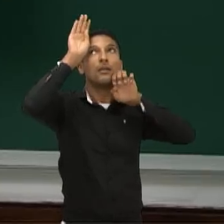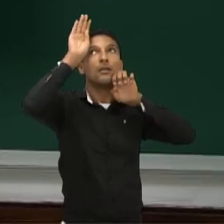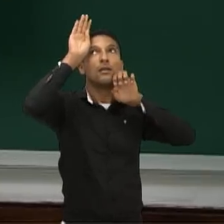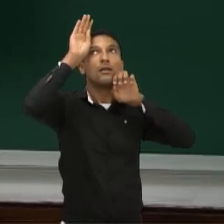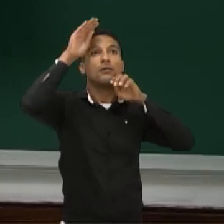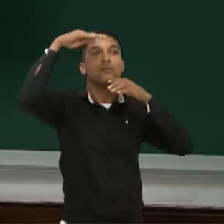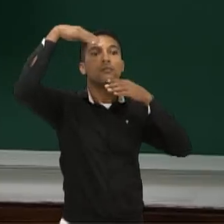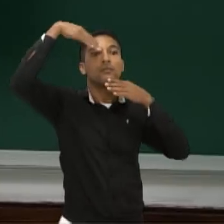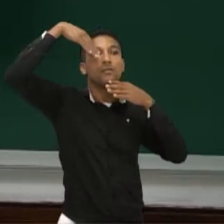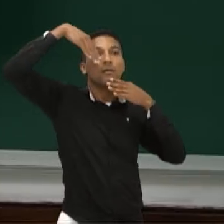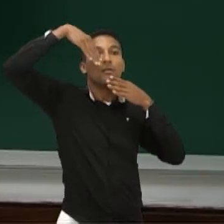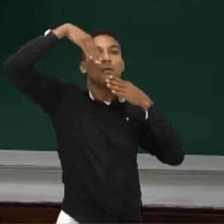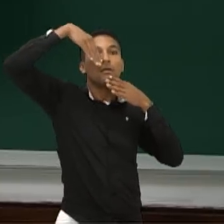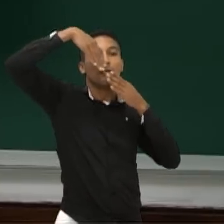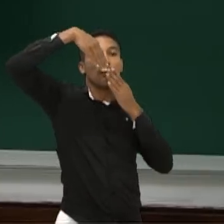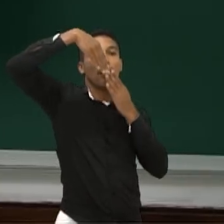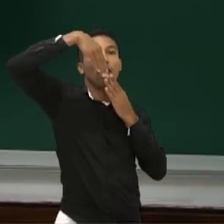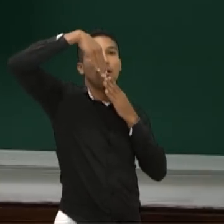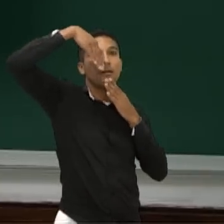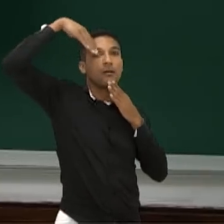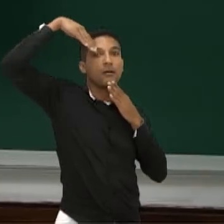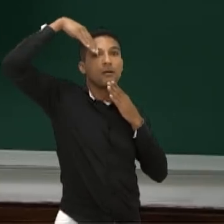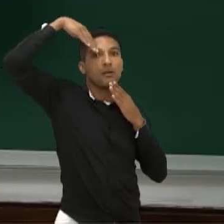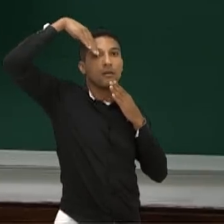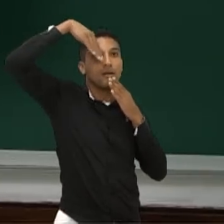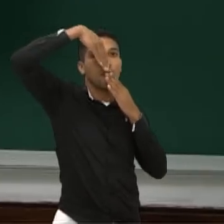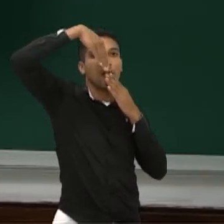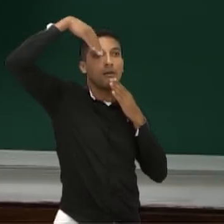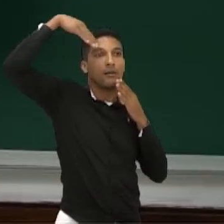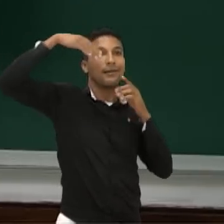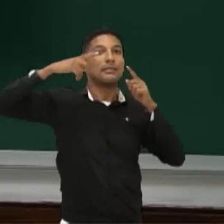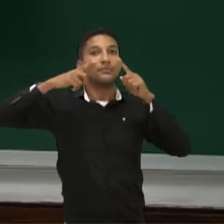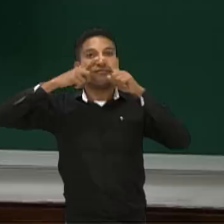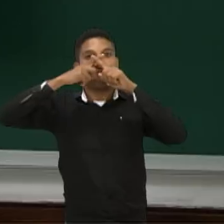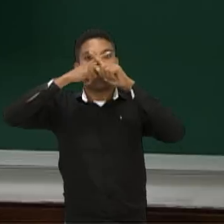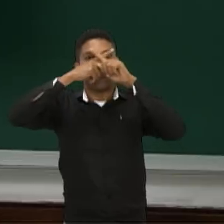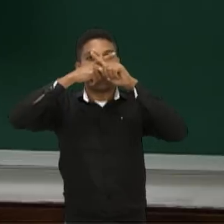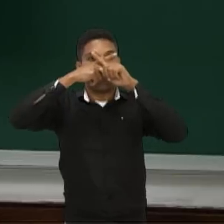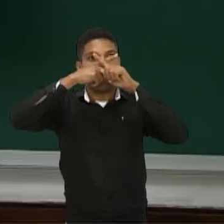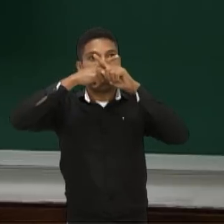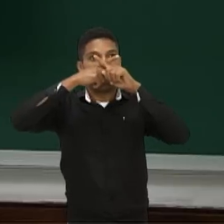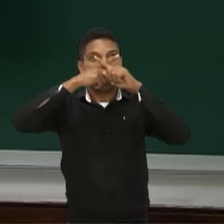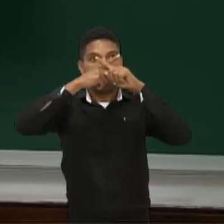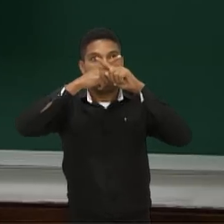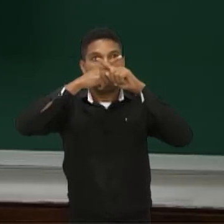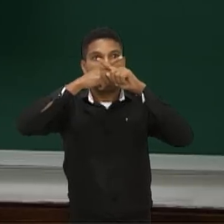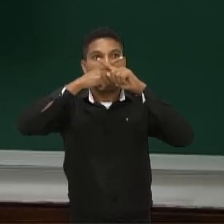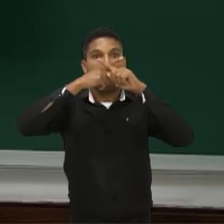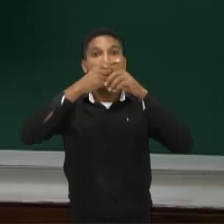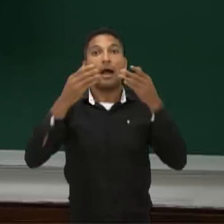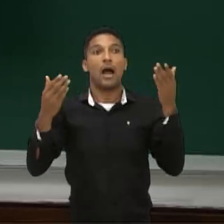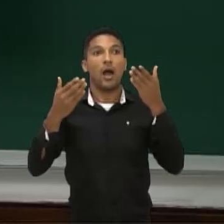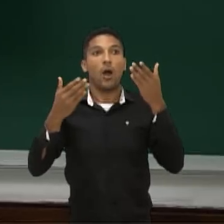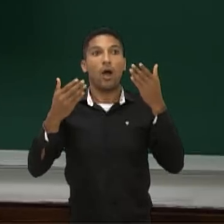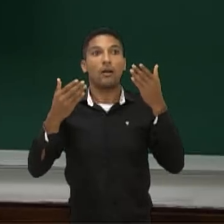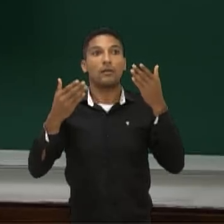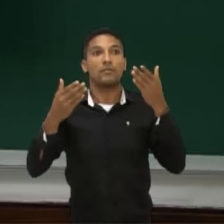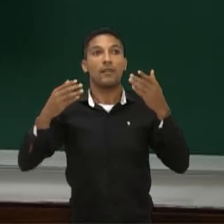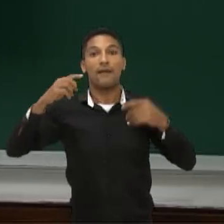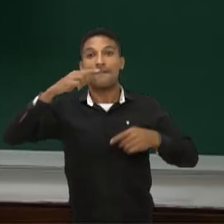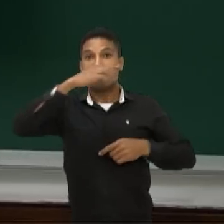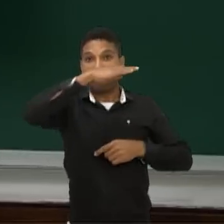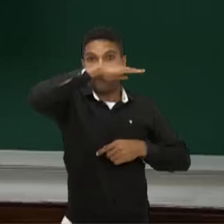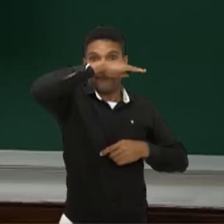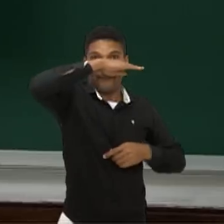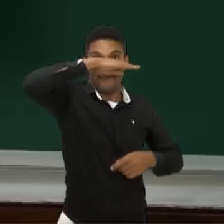né, pessoal? Tracei uma outra semi-reta aqui, fiz um X. Agora, se eu traçar uma outra aqui, ligando todos